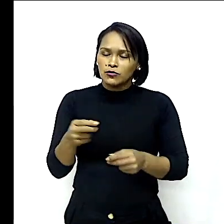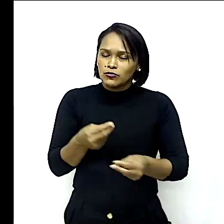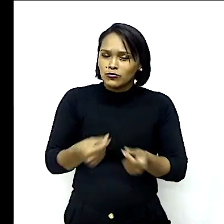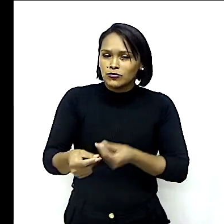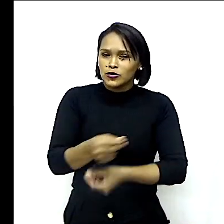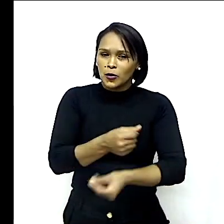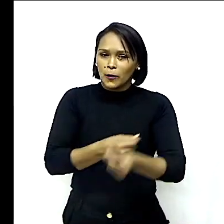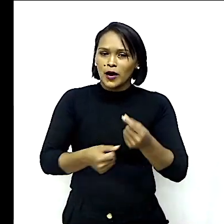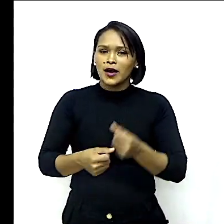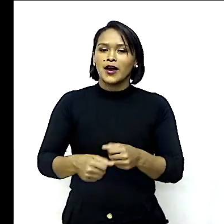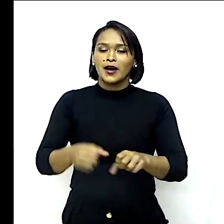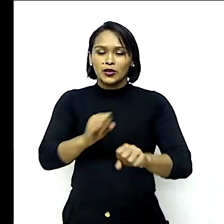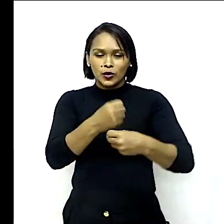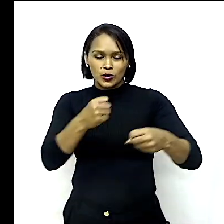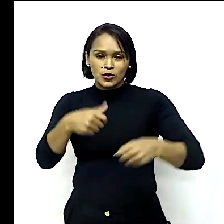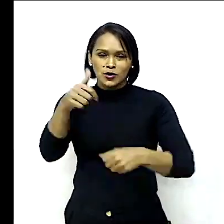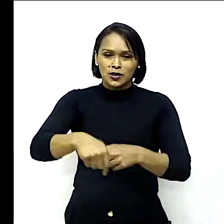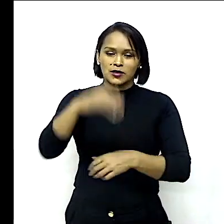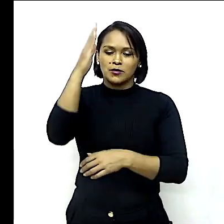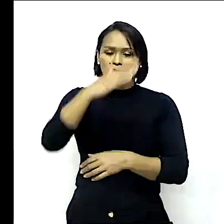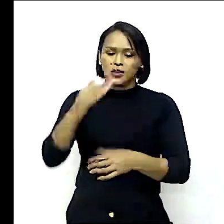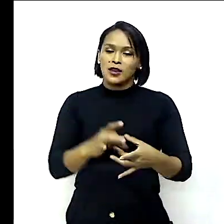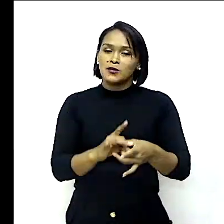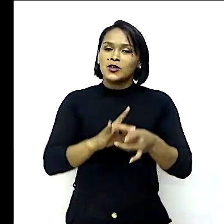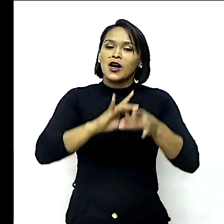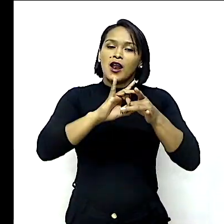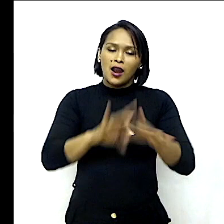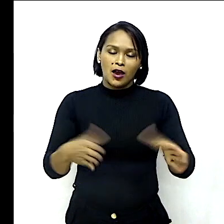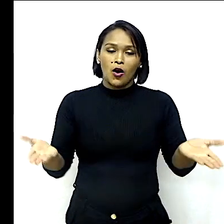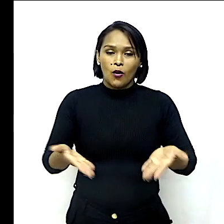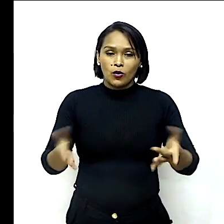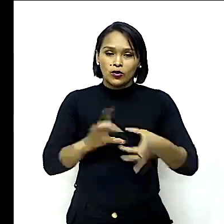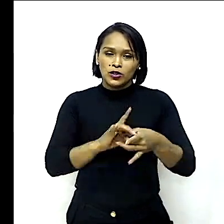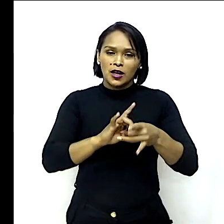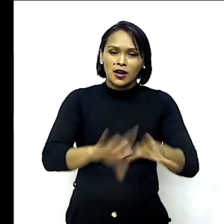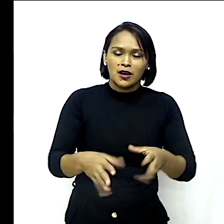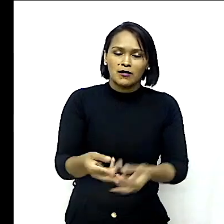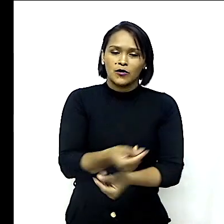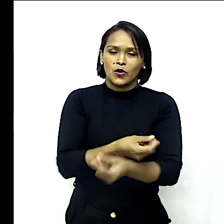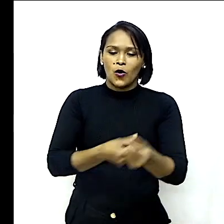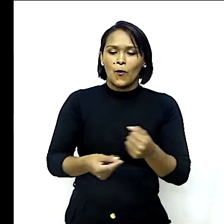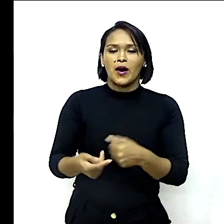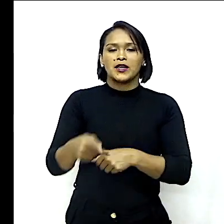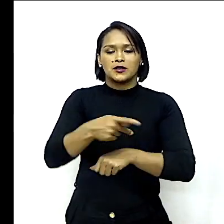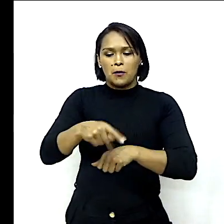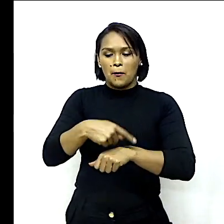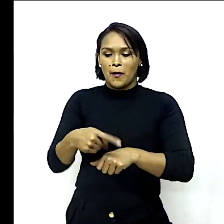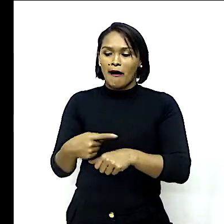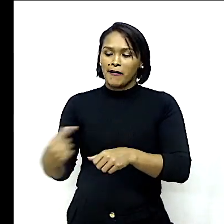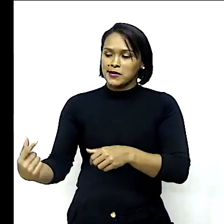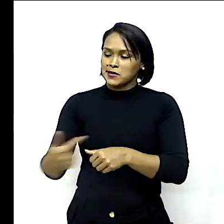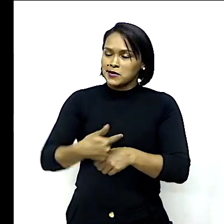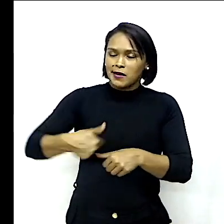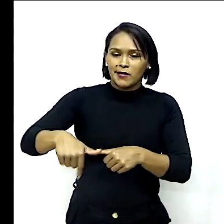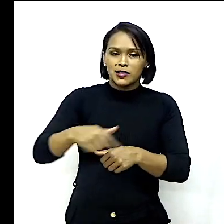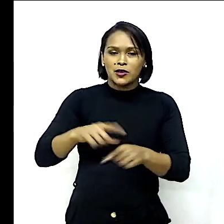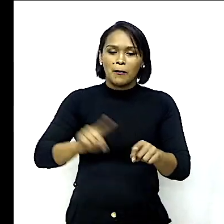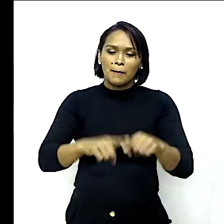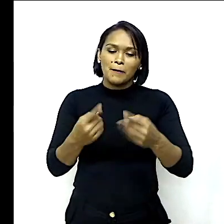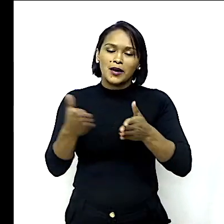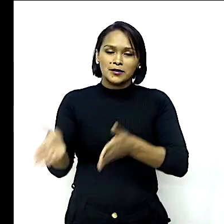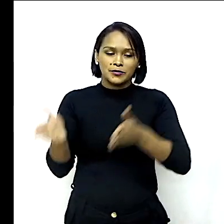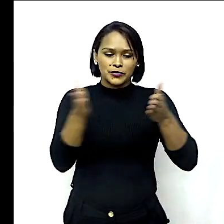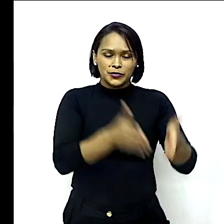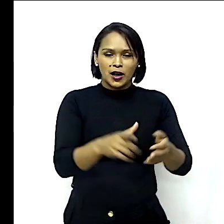atualmente temos acordos de livre comércio com vários países da região e por outro lado estamos negociando entendimentos nas áreas de